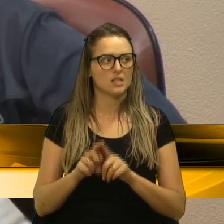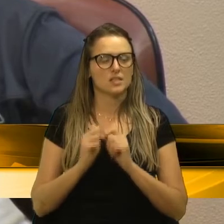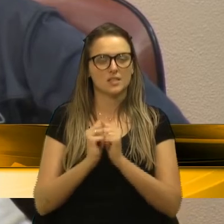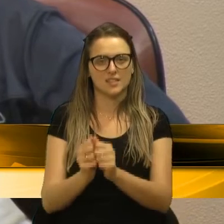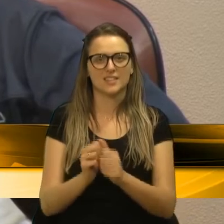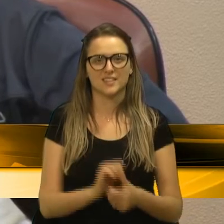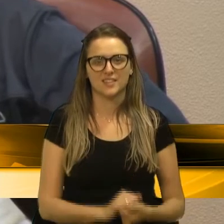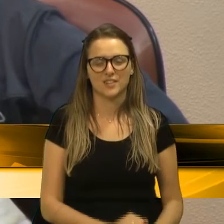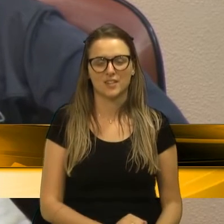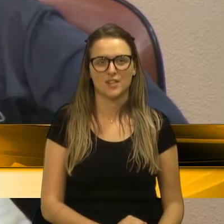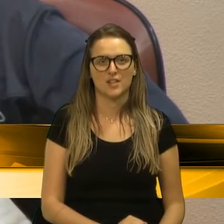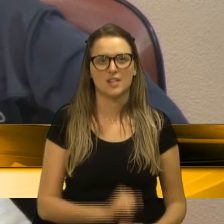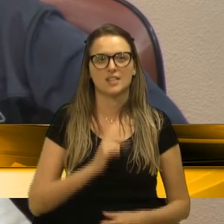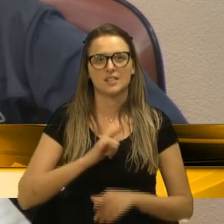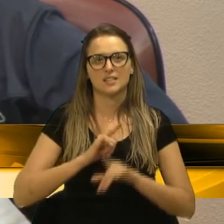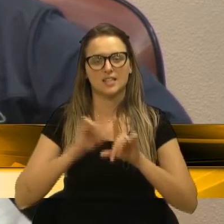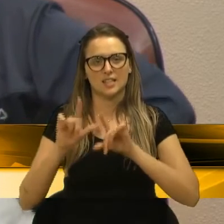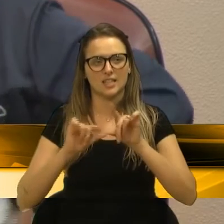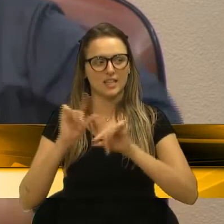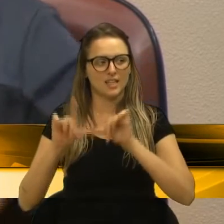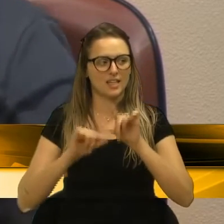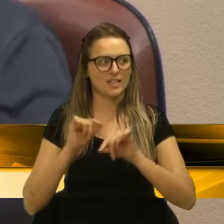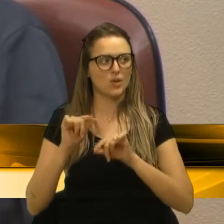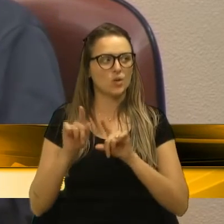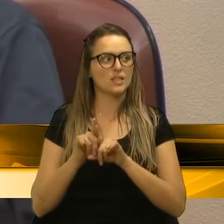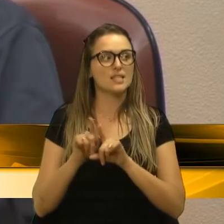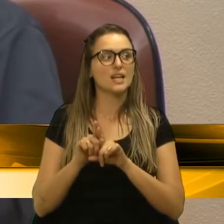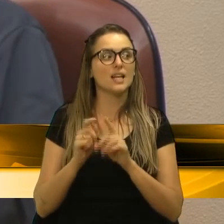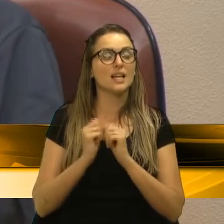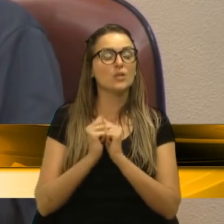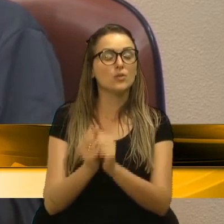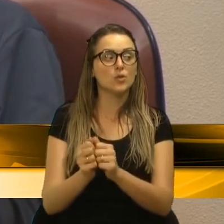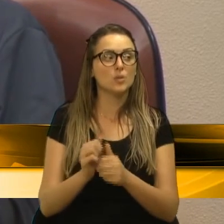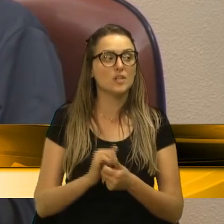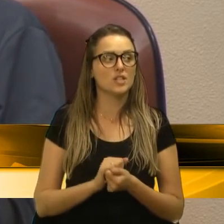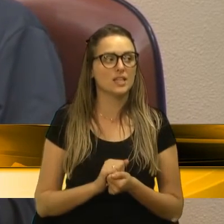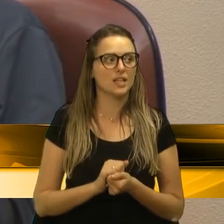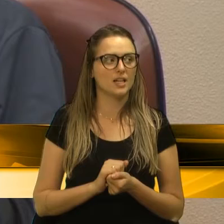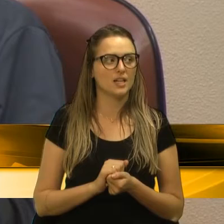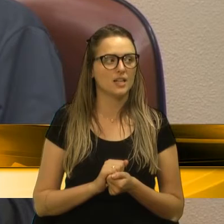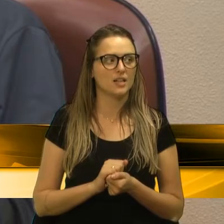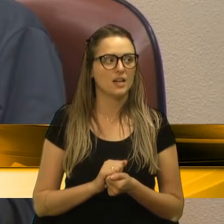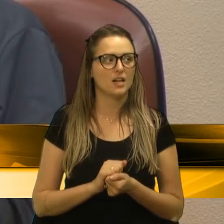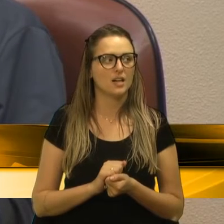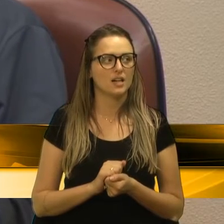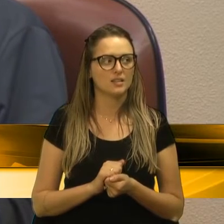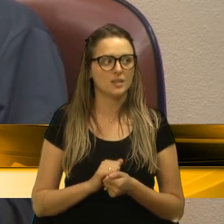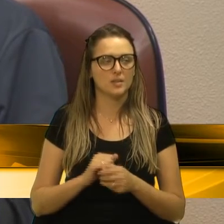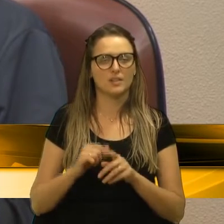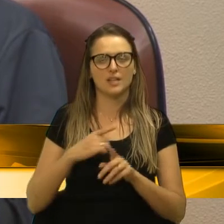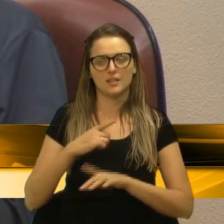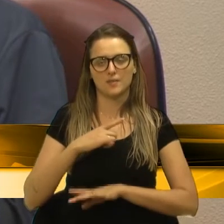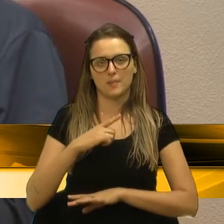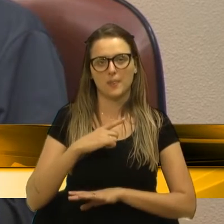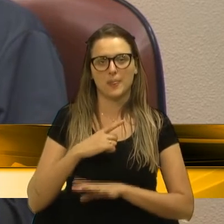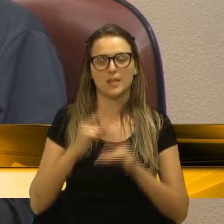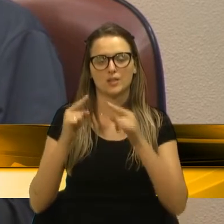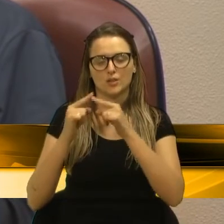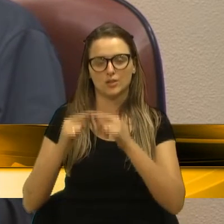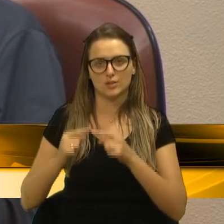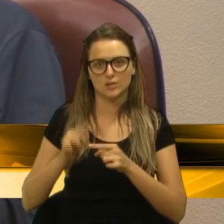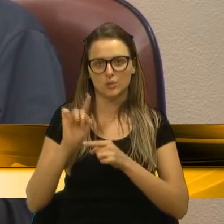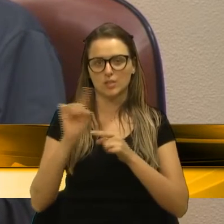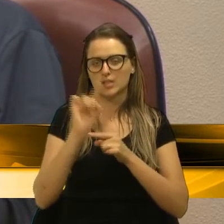matéria e a determinação de que o administrador responsável promova as alterações necessárias ao edital a fim de sanar as inconformidades